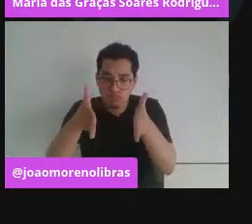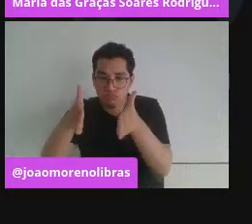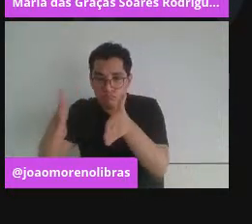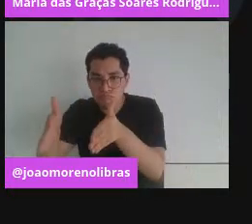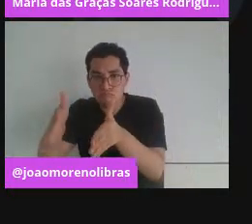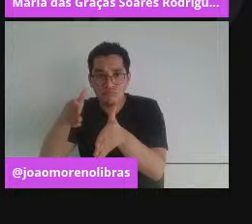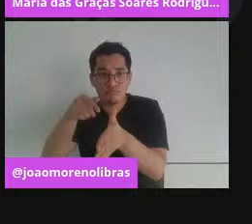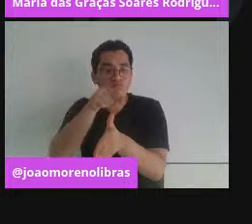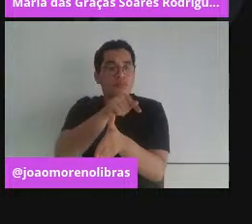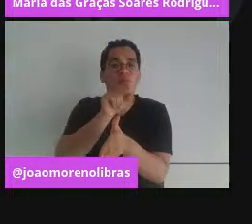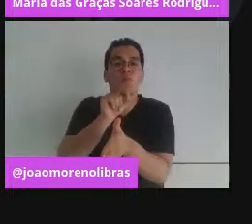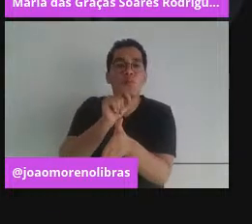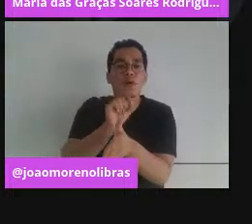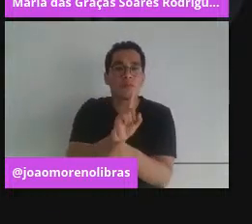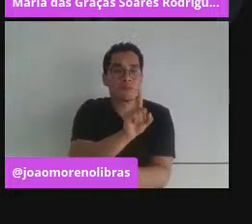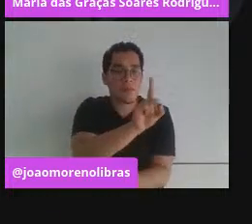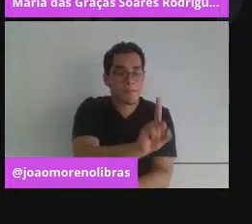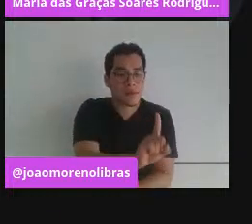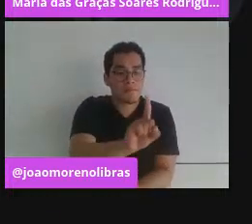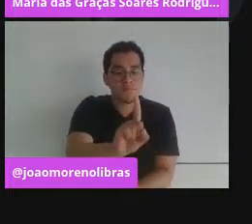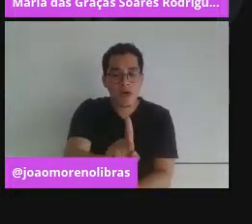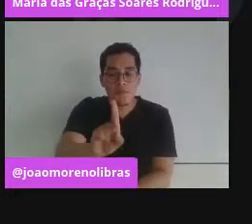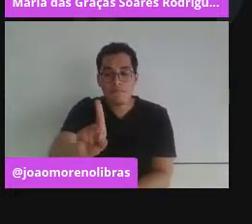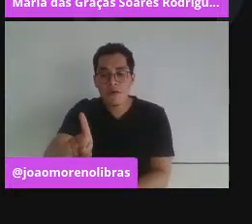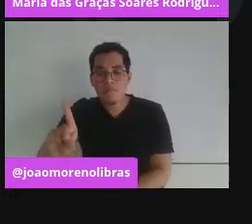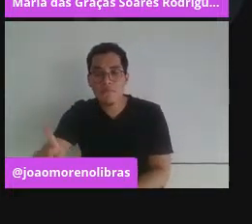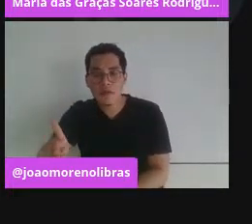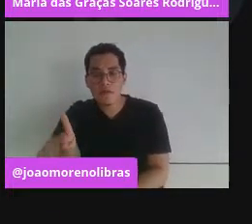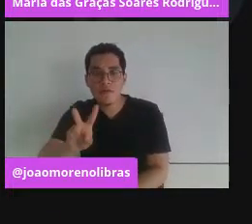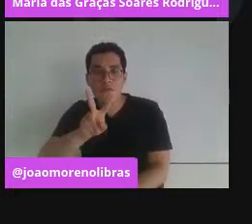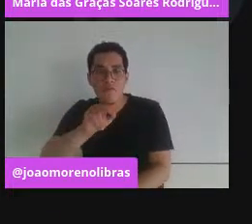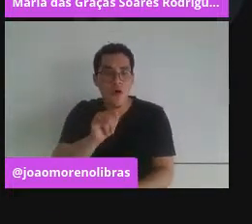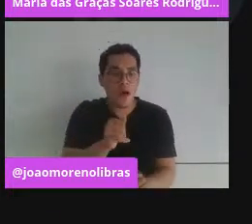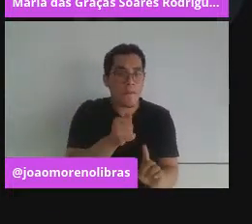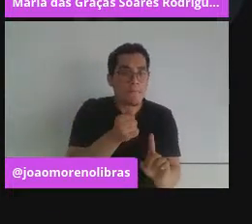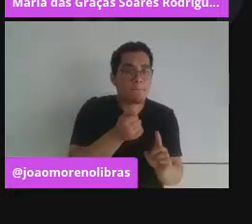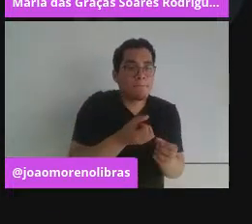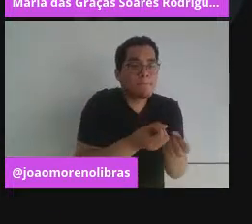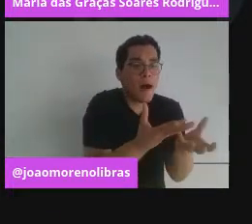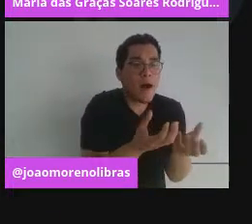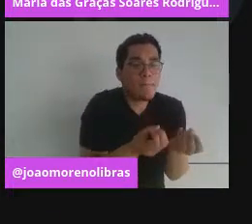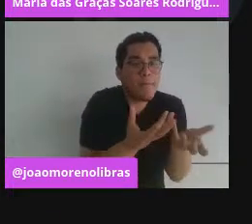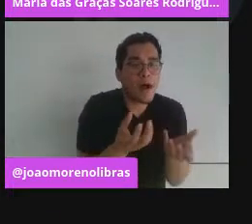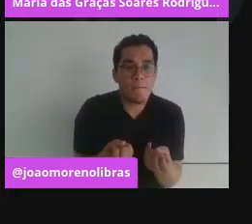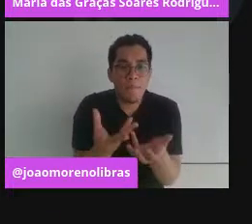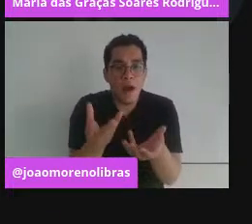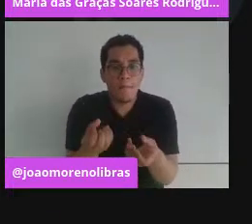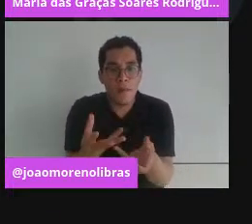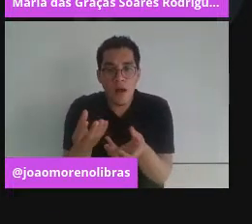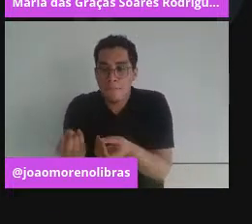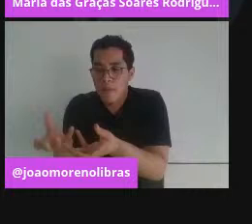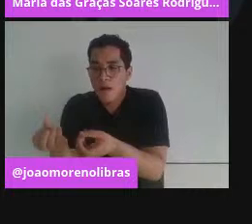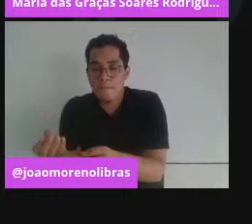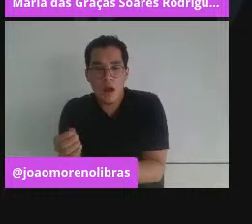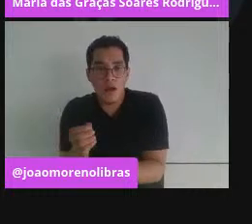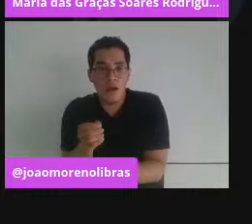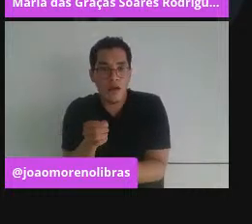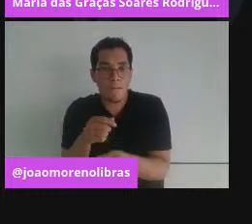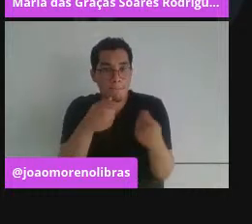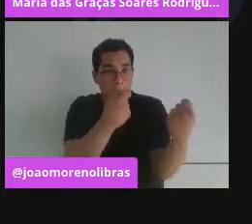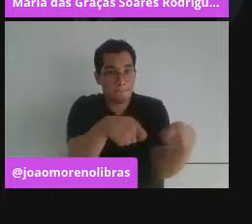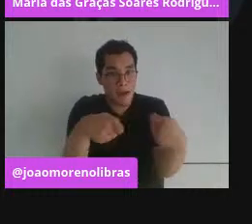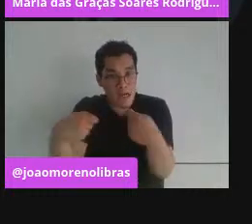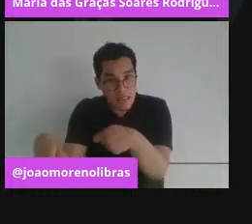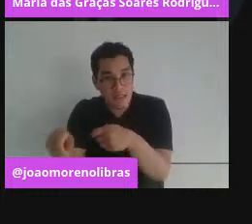colocar o locutor em relação constante e necessária com sua enunciação. Seria preciso também distinguir a